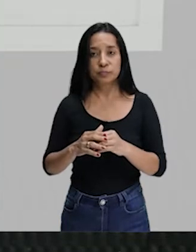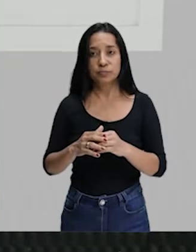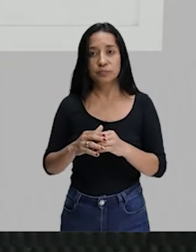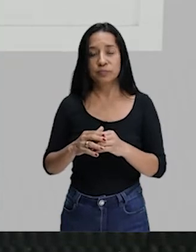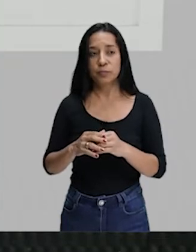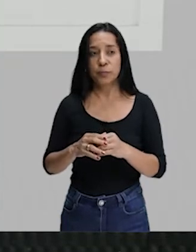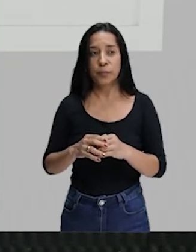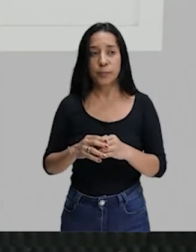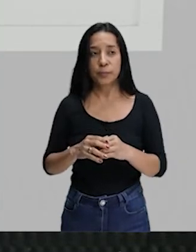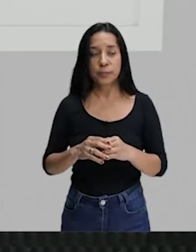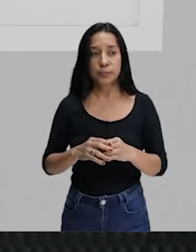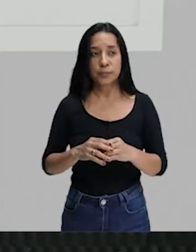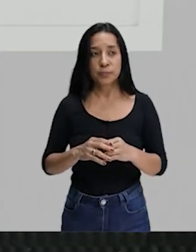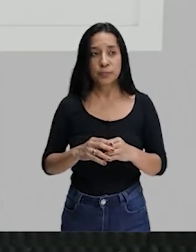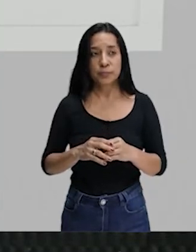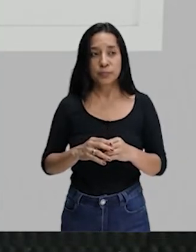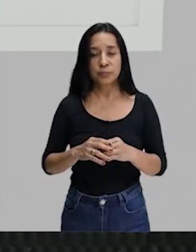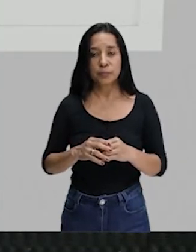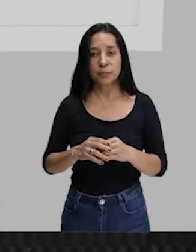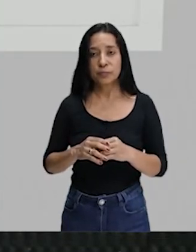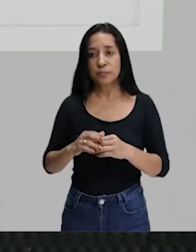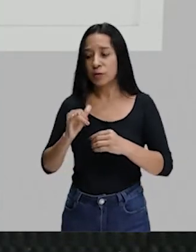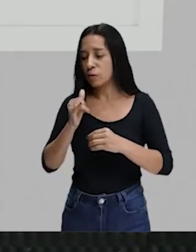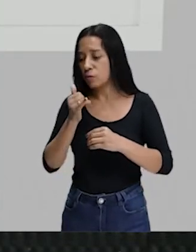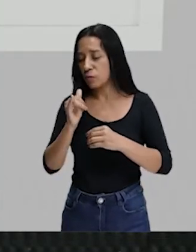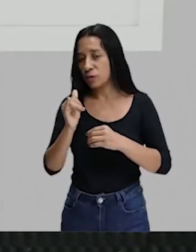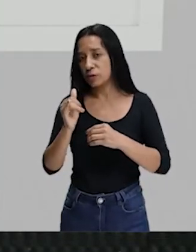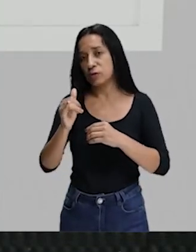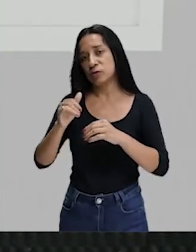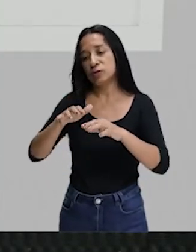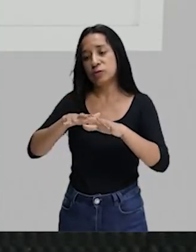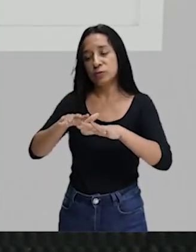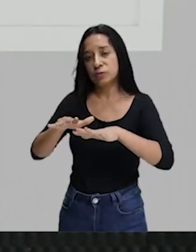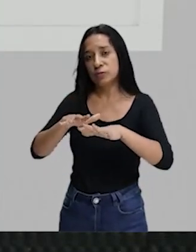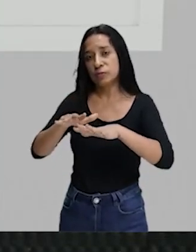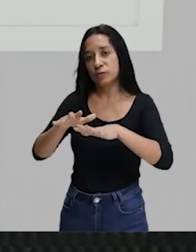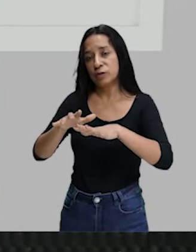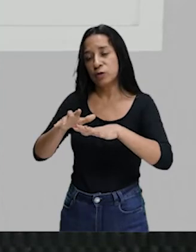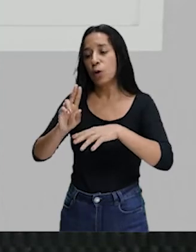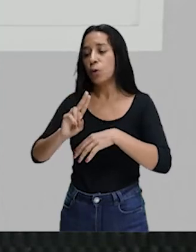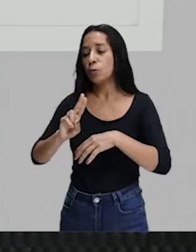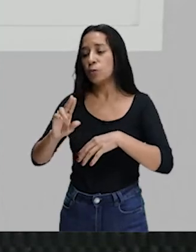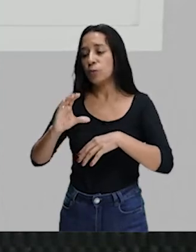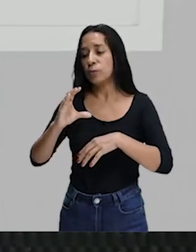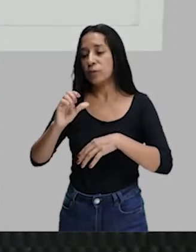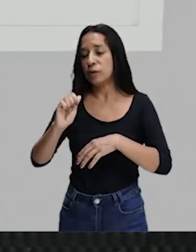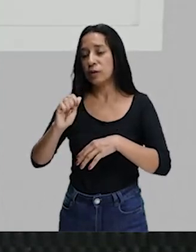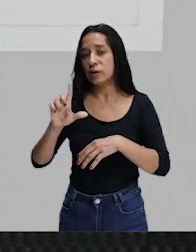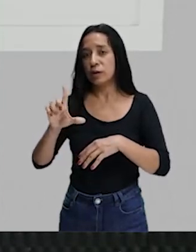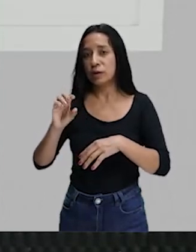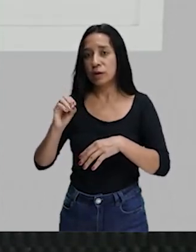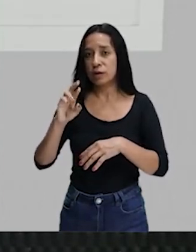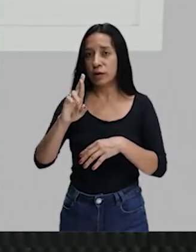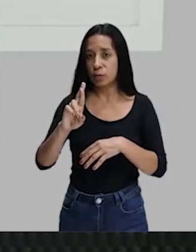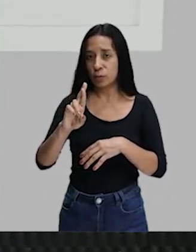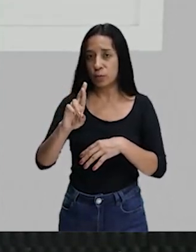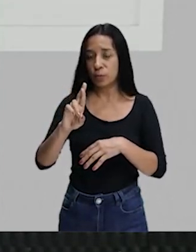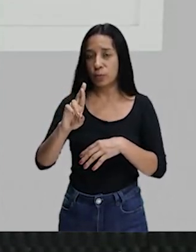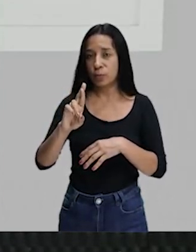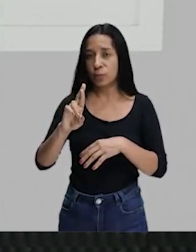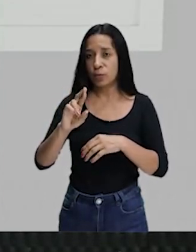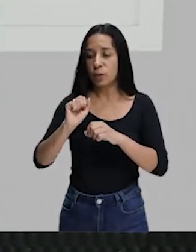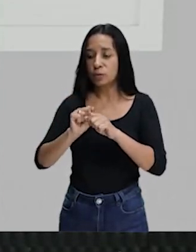que essa energia de vibração, certo? É o que nós chamamos de calor. Então o calor ele vai acabar